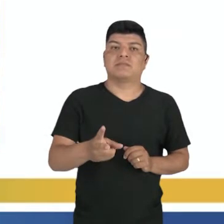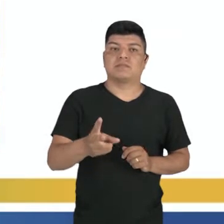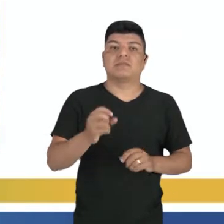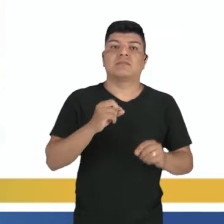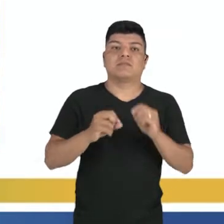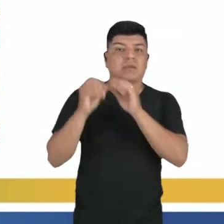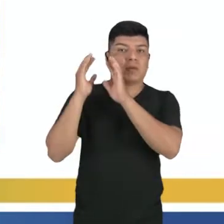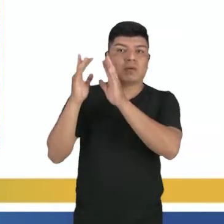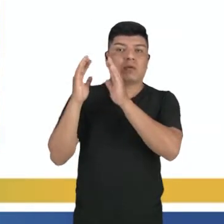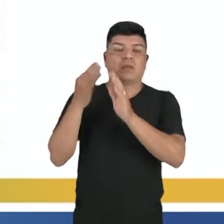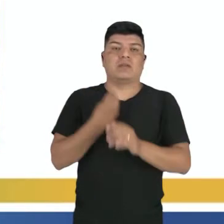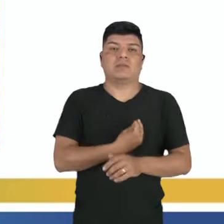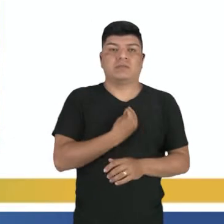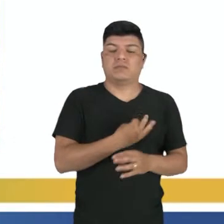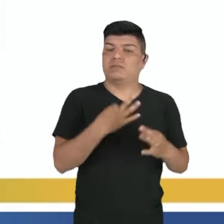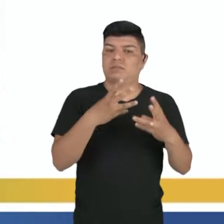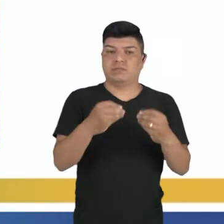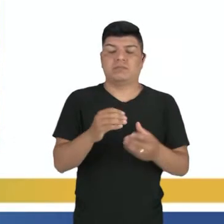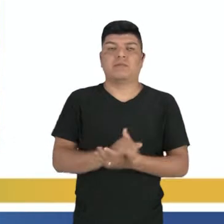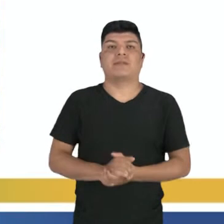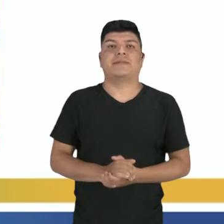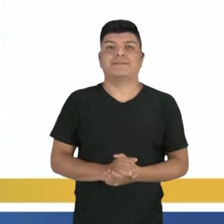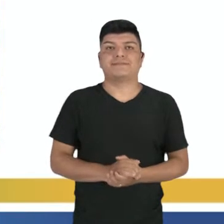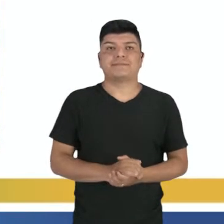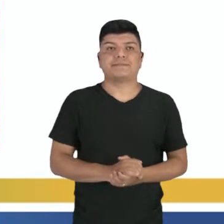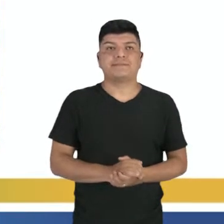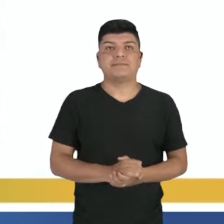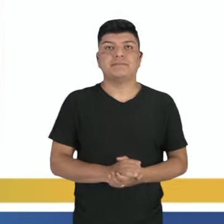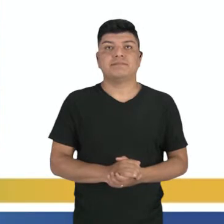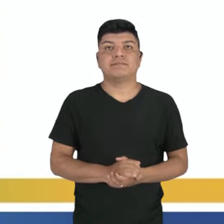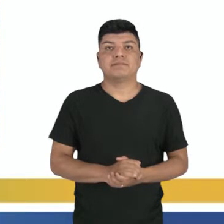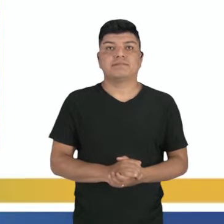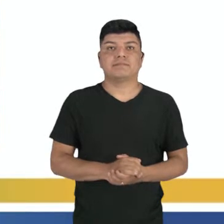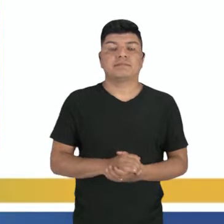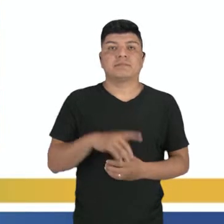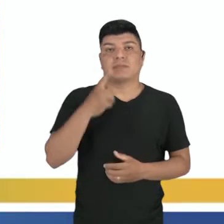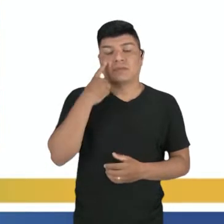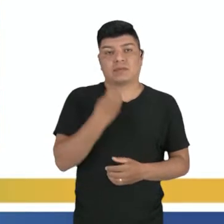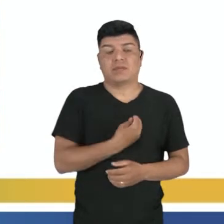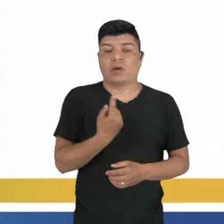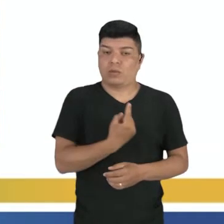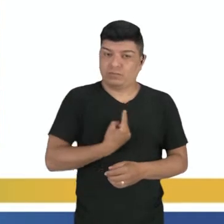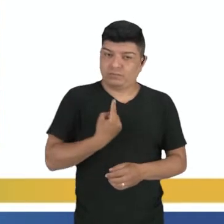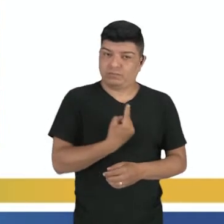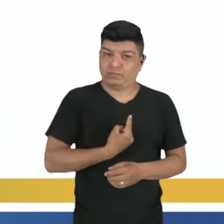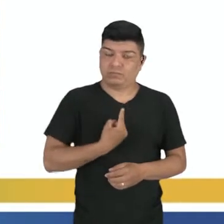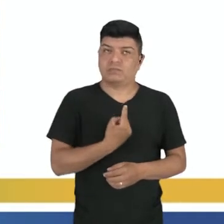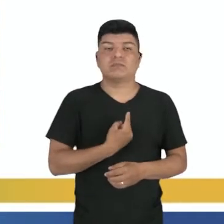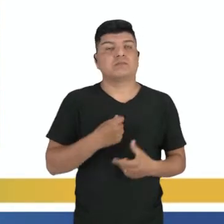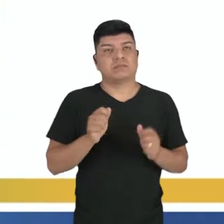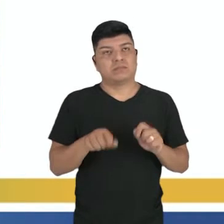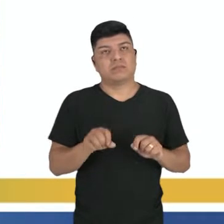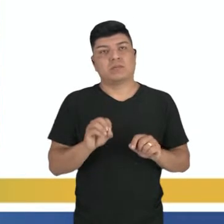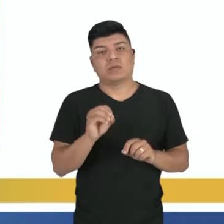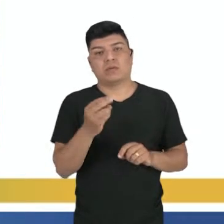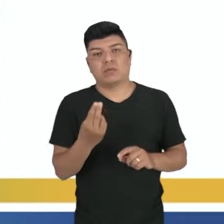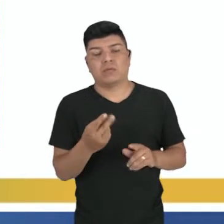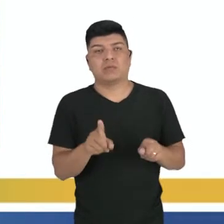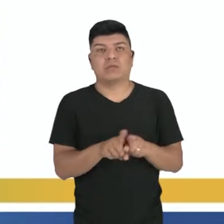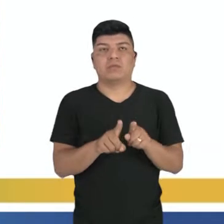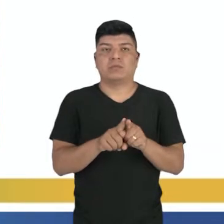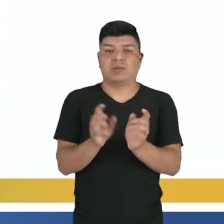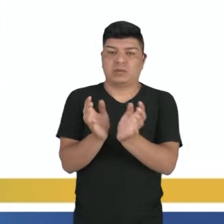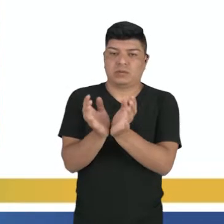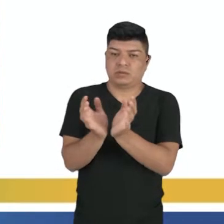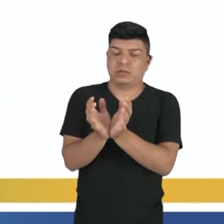metabolismo ativo e tudo mais. Eles podem viver de forma isolada, podem viver sozinho, como podem viver